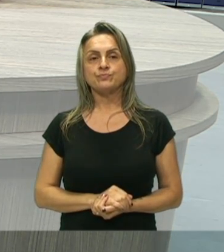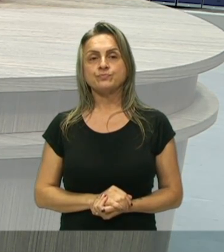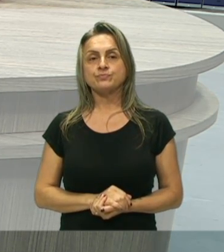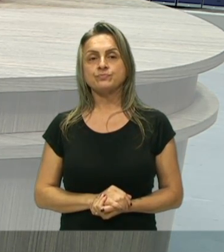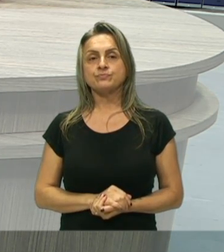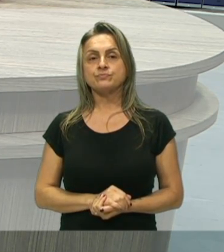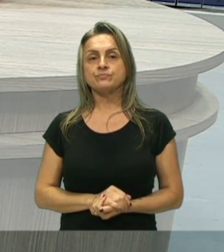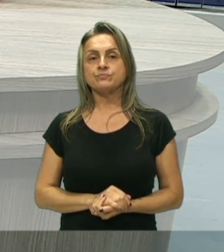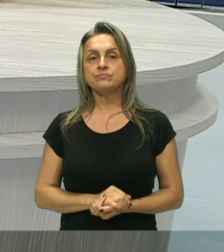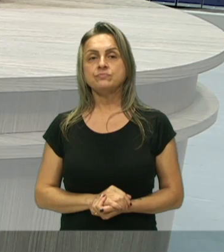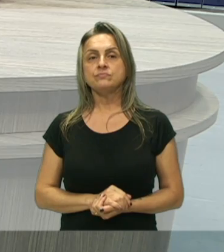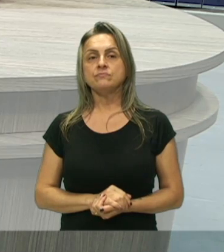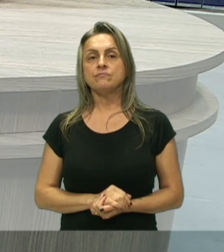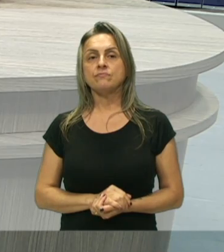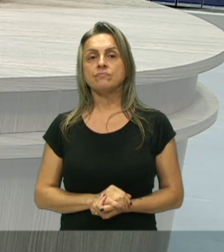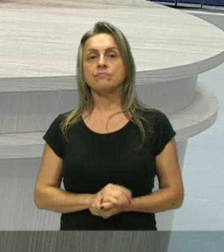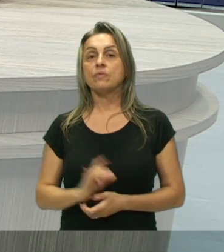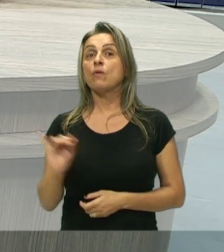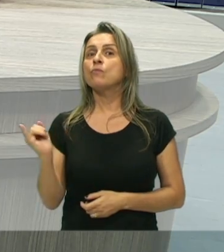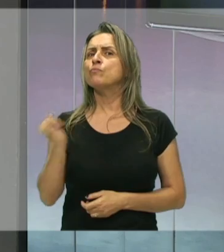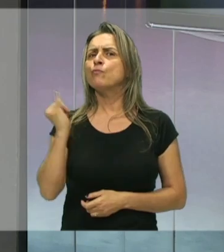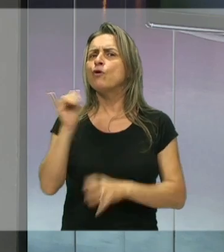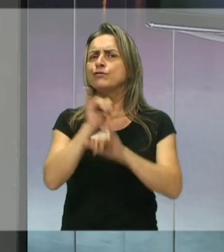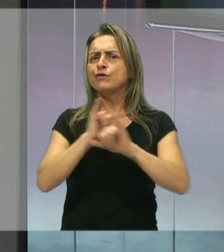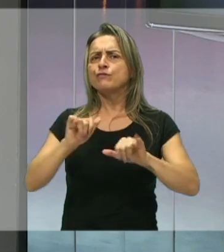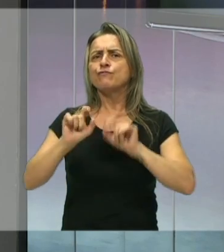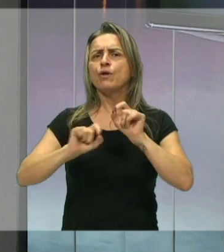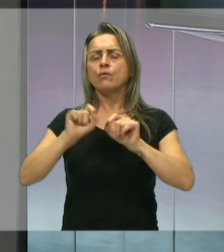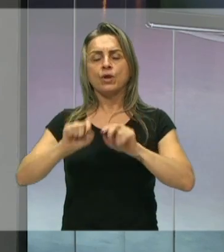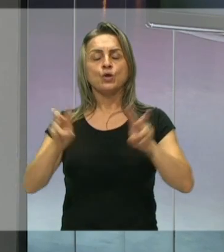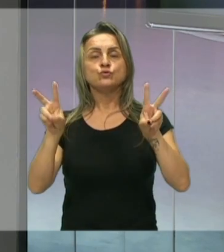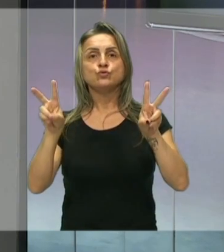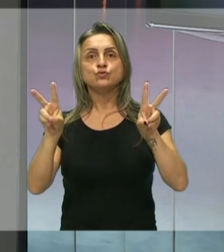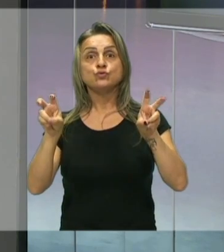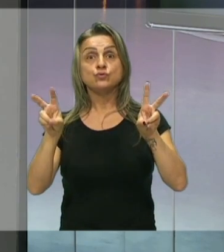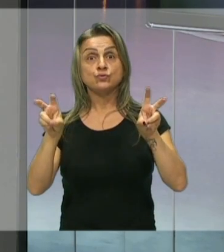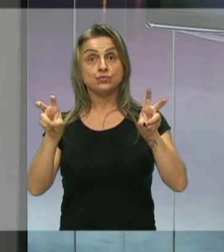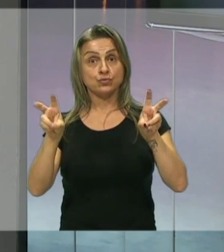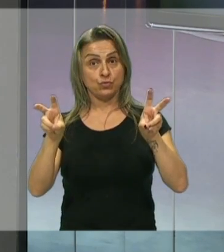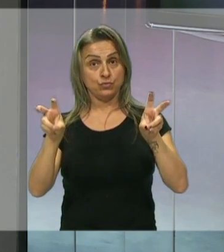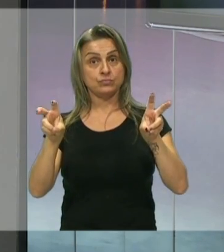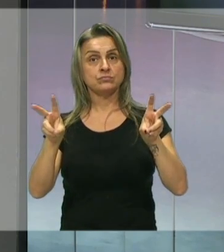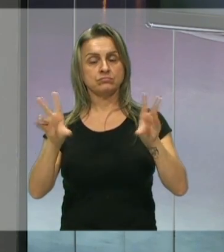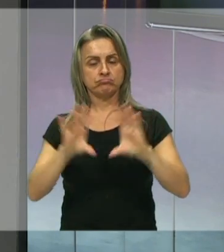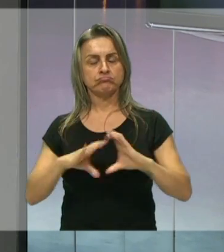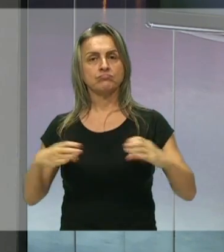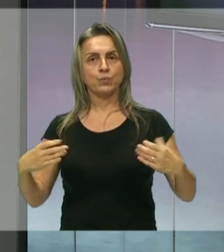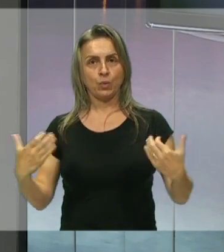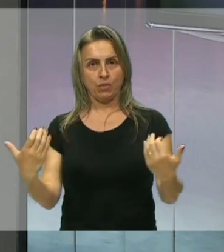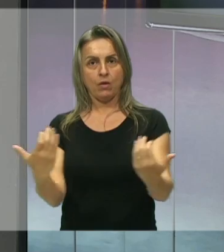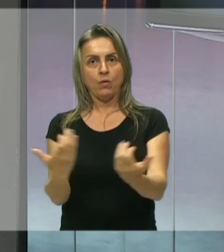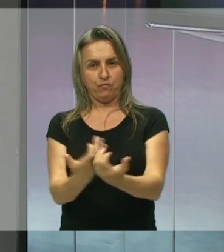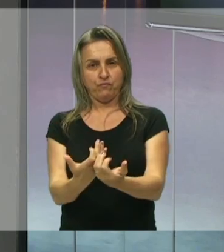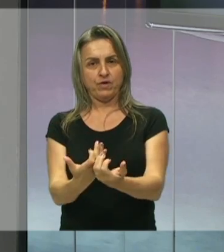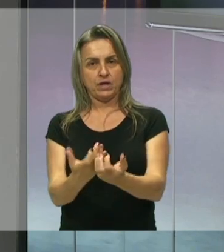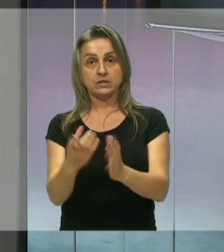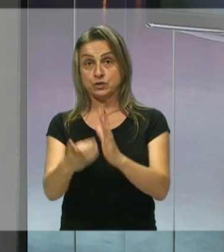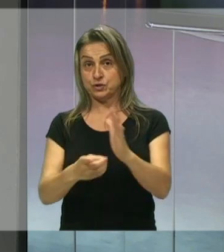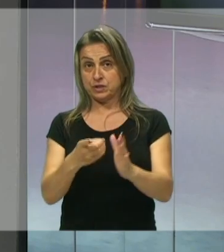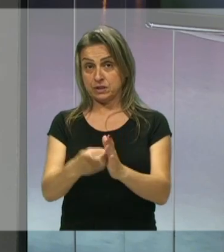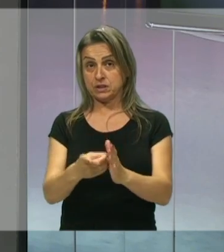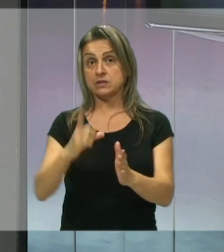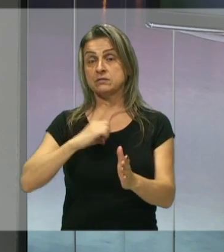Importante falar, né, do título da conferência, que vai ser, no caso, a diretriz veio do Nacional, né, da